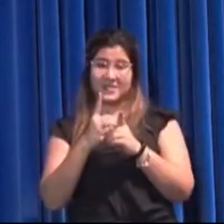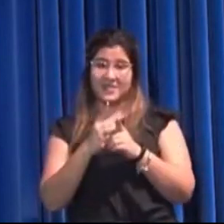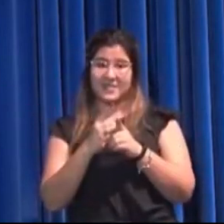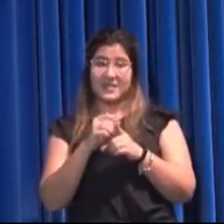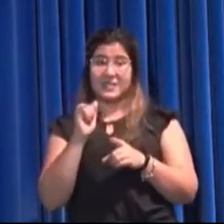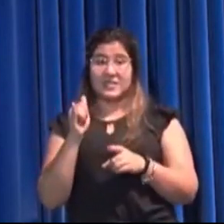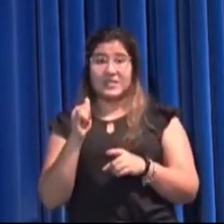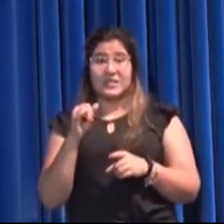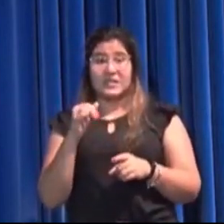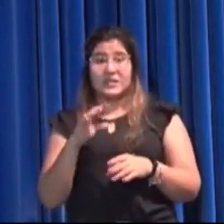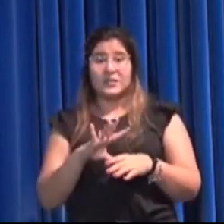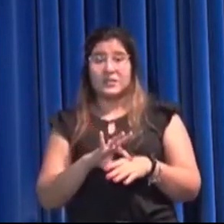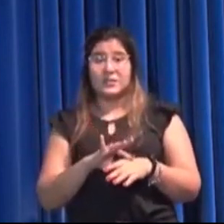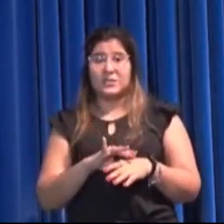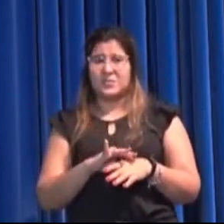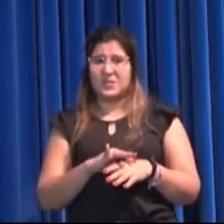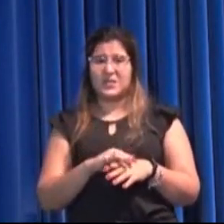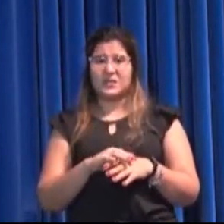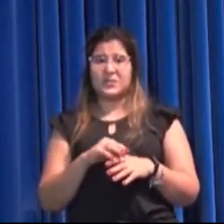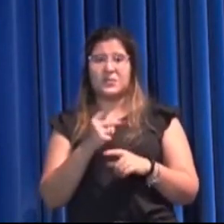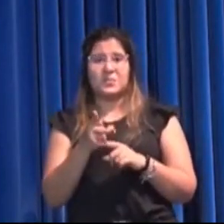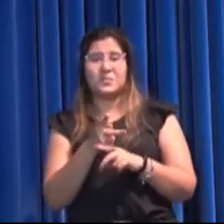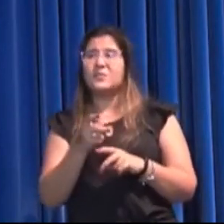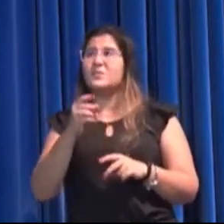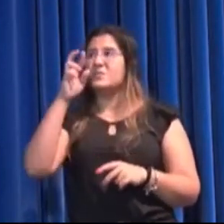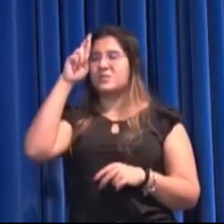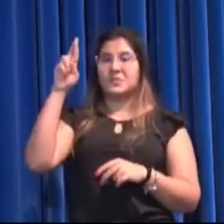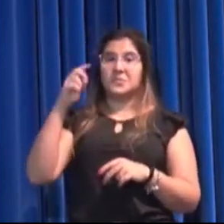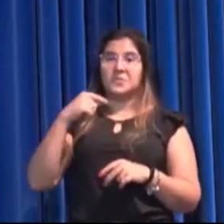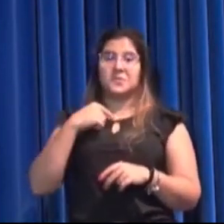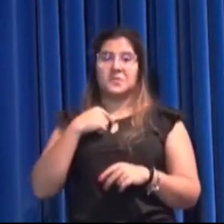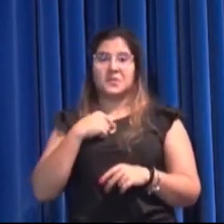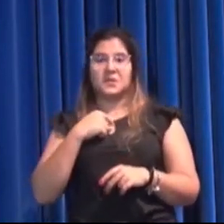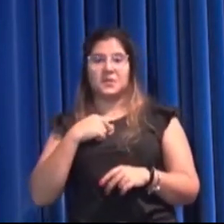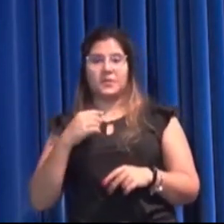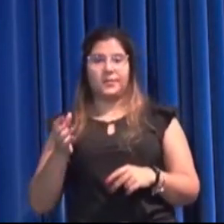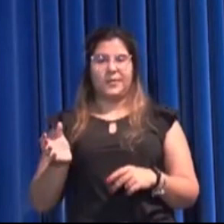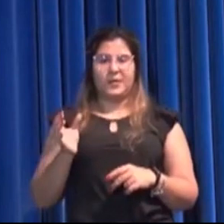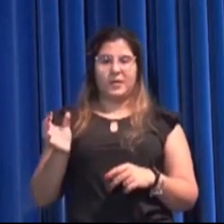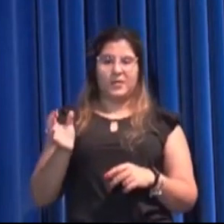Senhor. Se eu estou farto, eu não preciso dele.